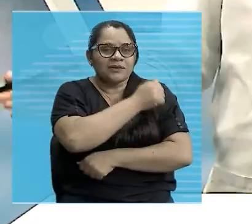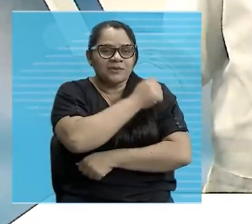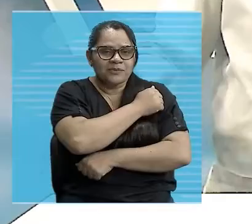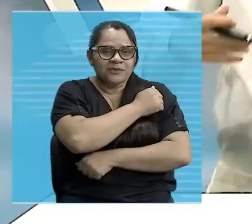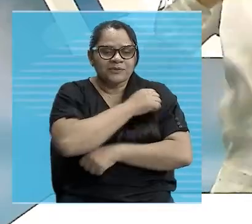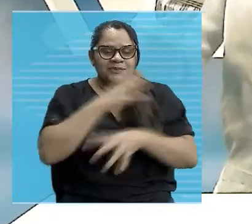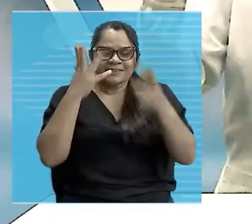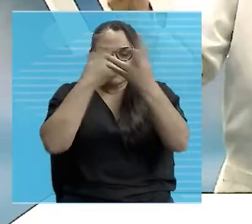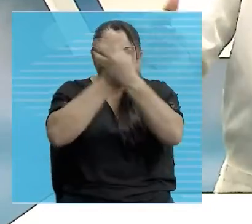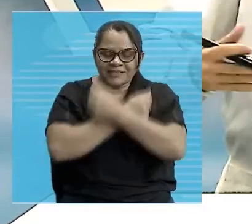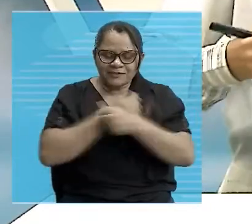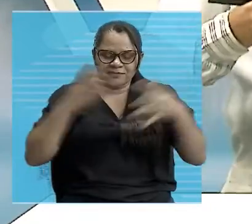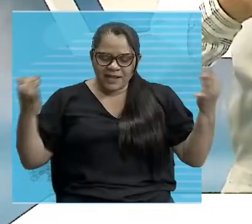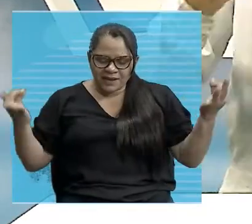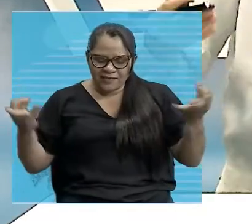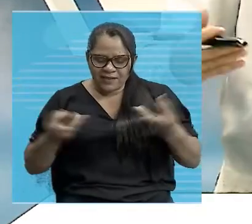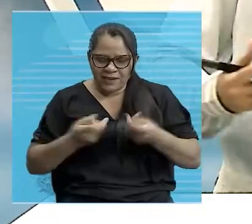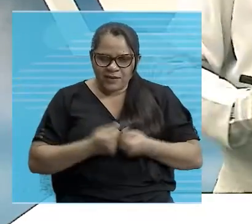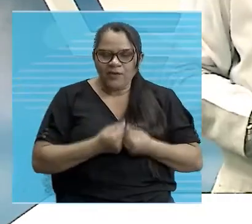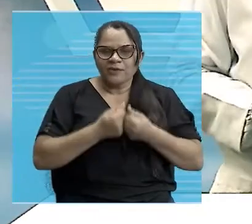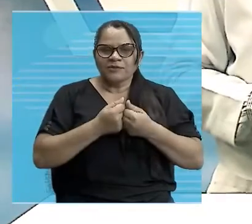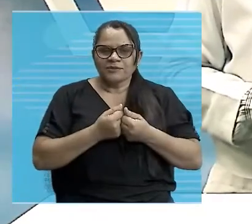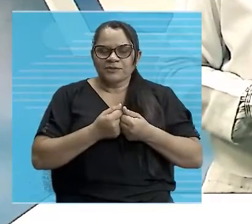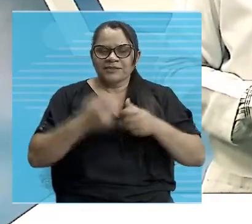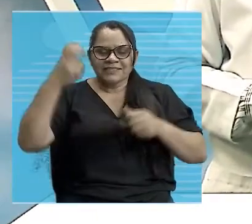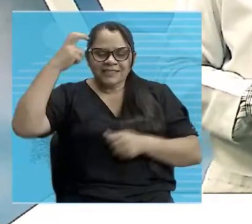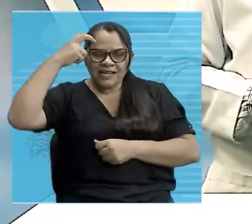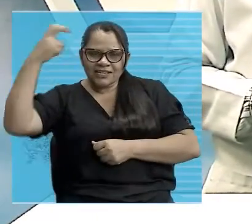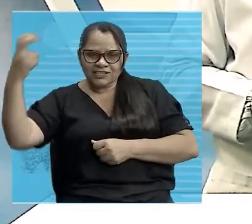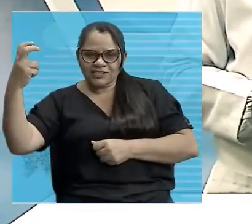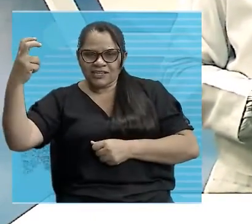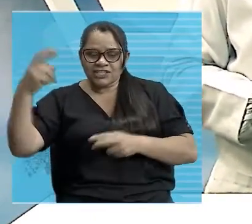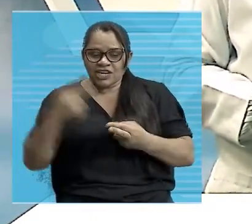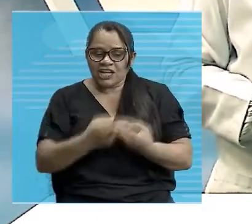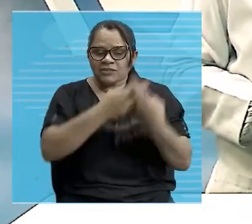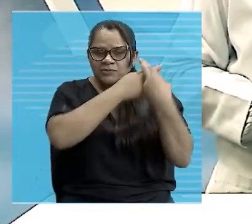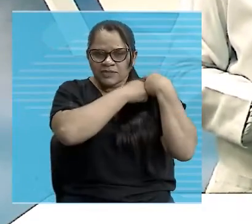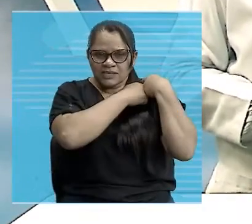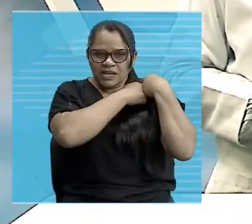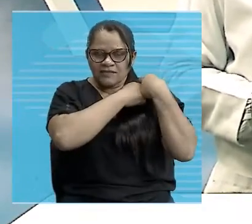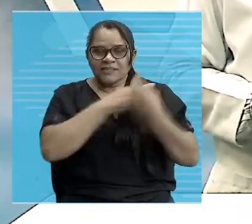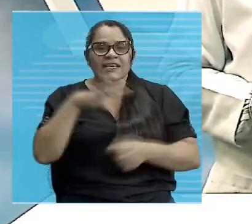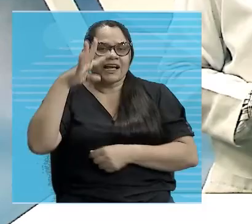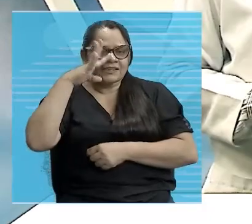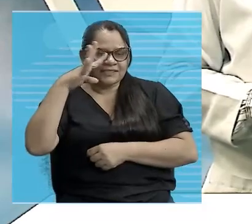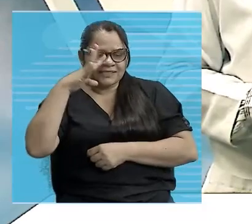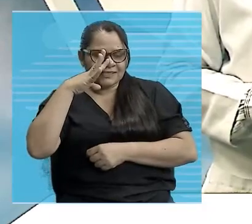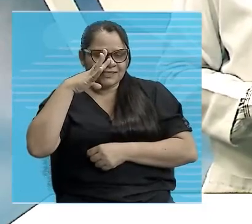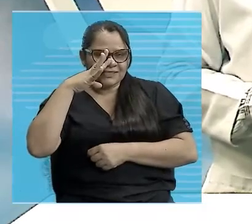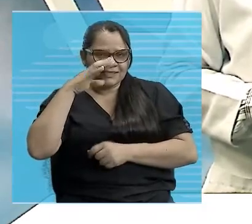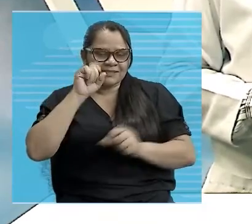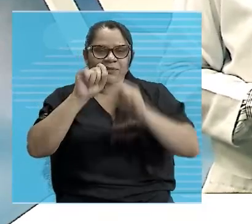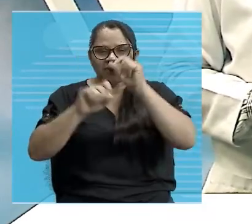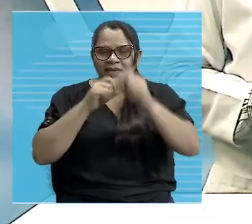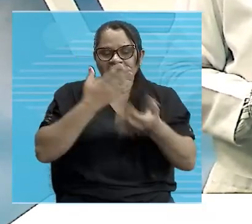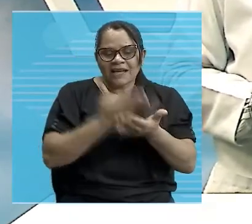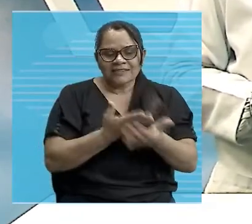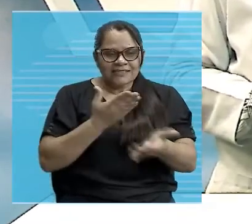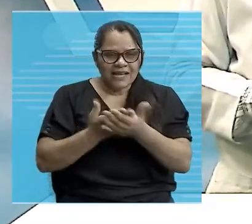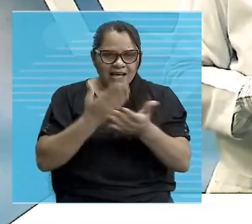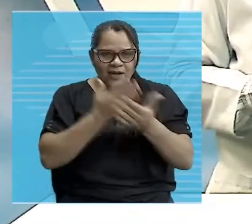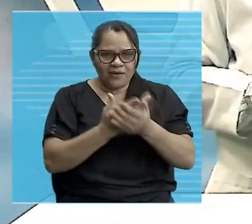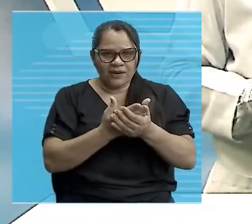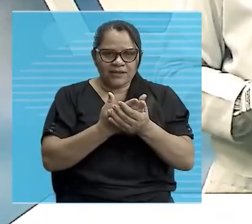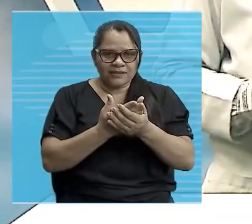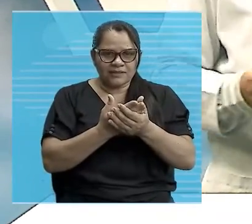maravilhosos queridos e inteligentes competentes que acompanham essa nossa aula por